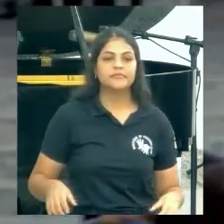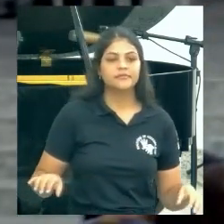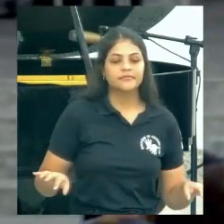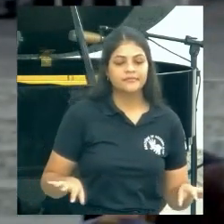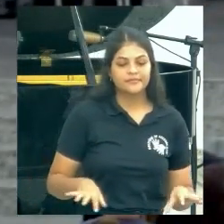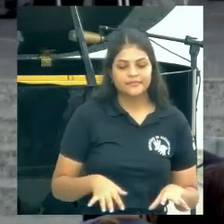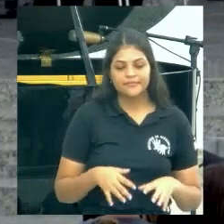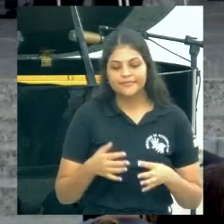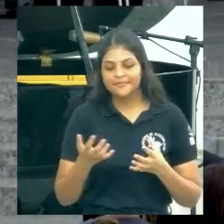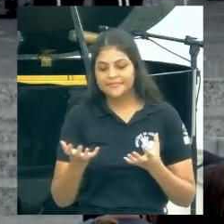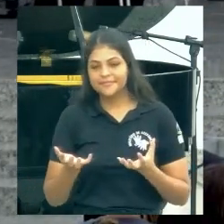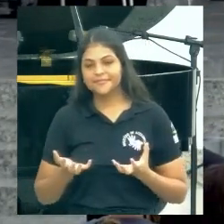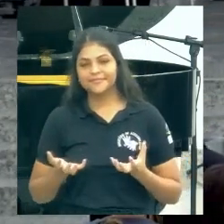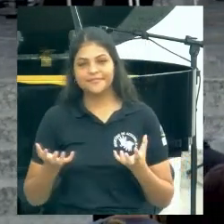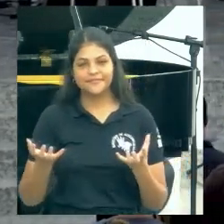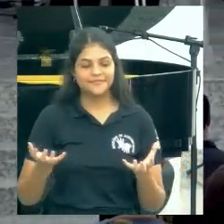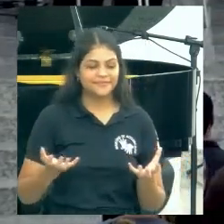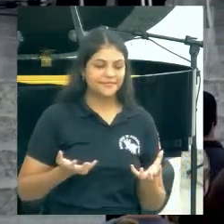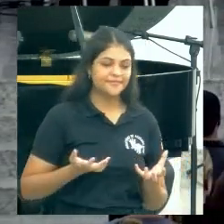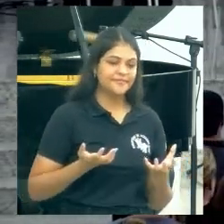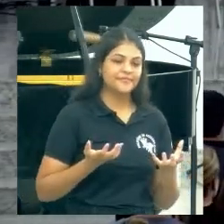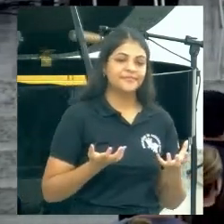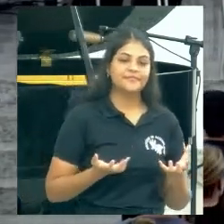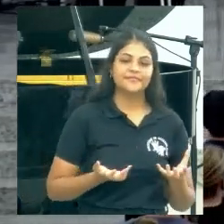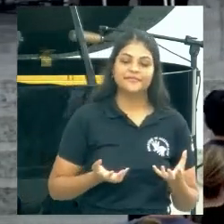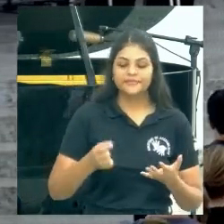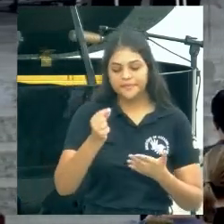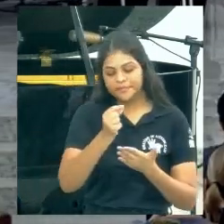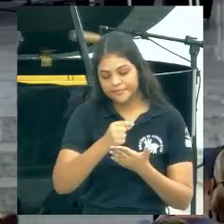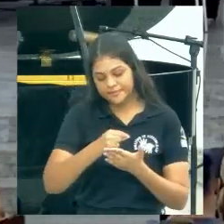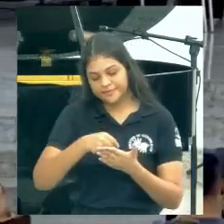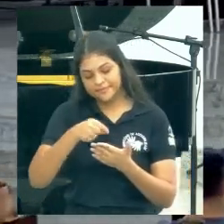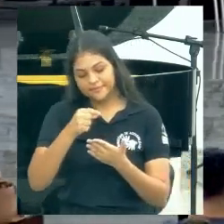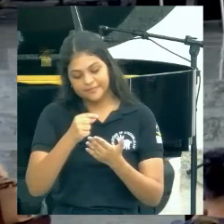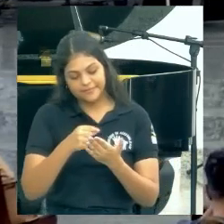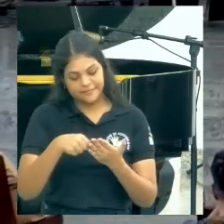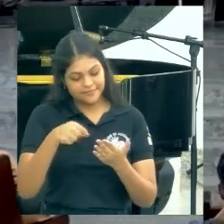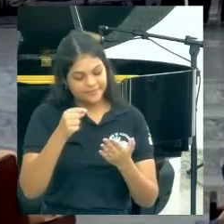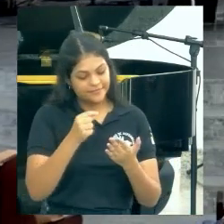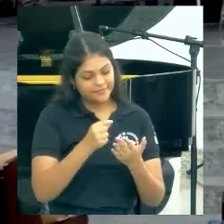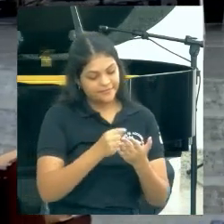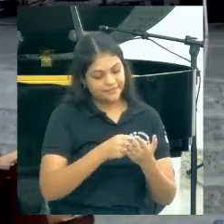Eu quero ser uma carta,